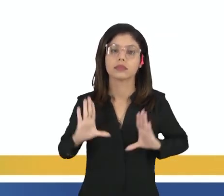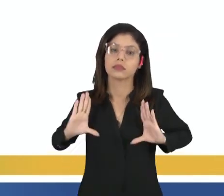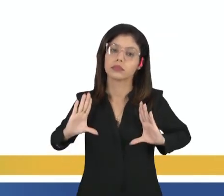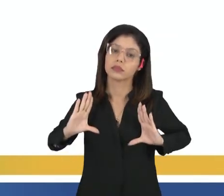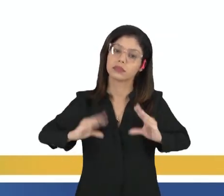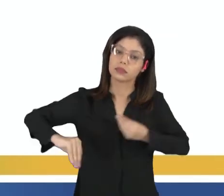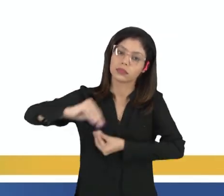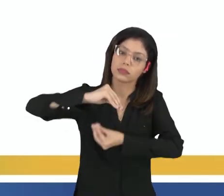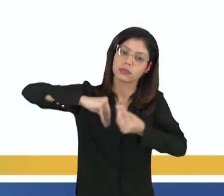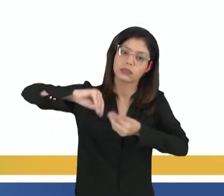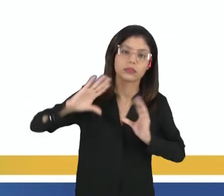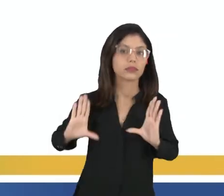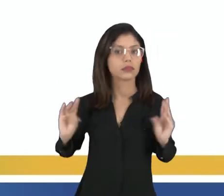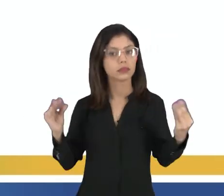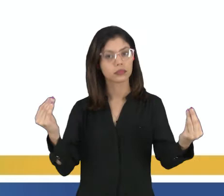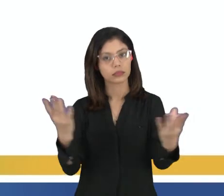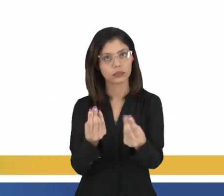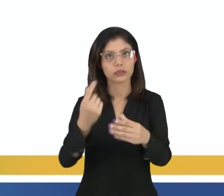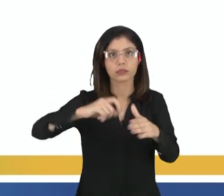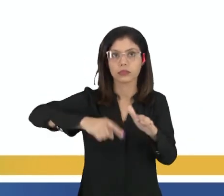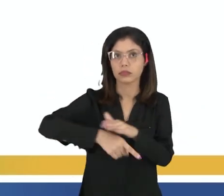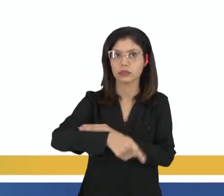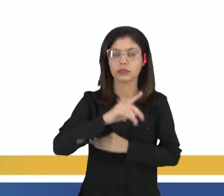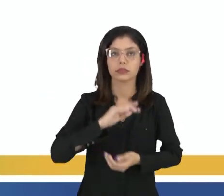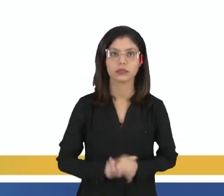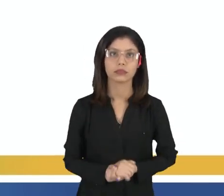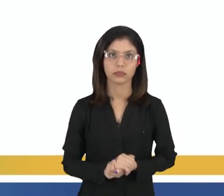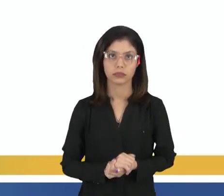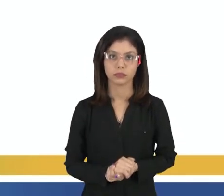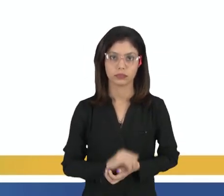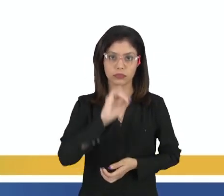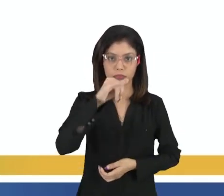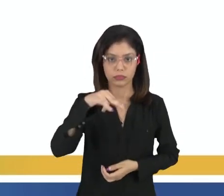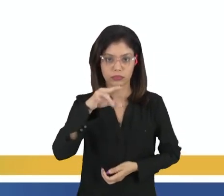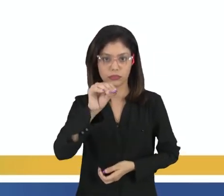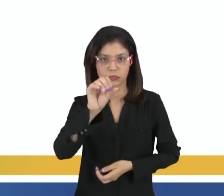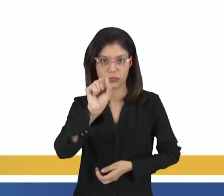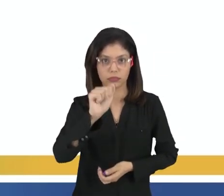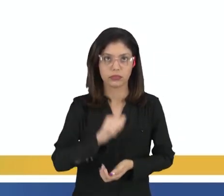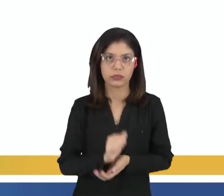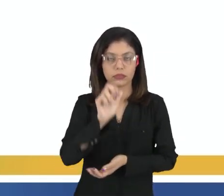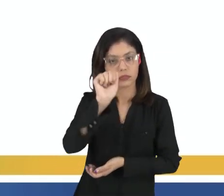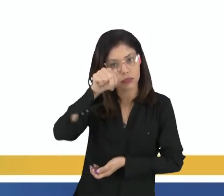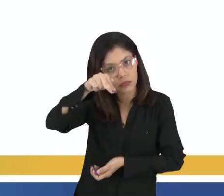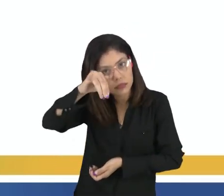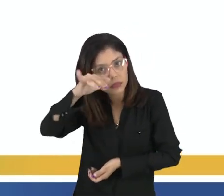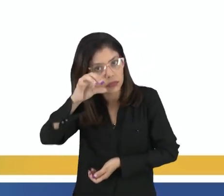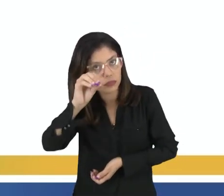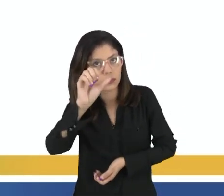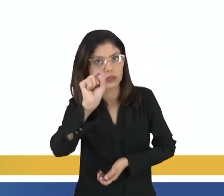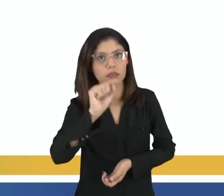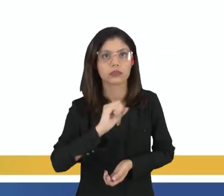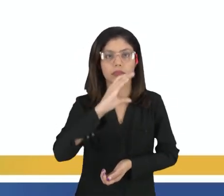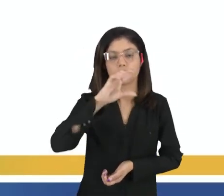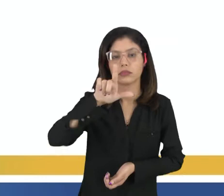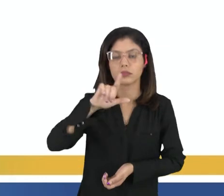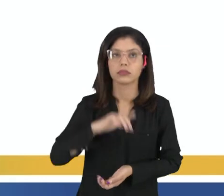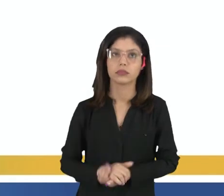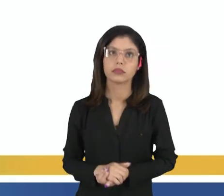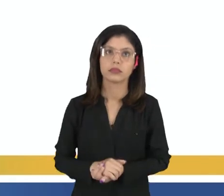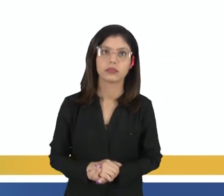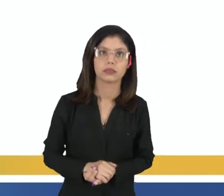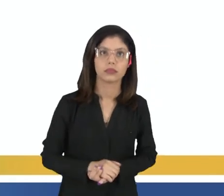solução aquosa e dentro dela nós temos presente os íons ânions, que aí nós temos aqui o